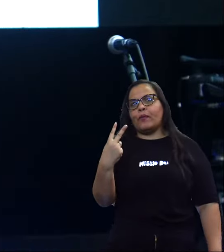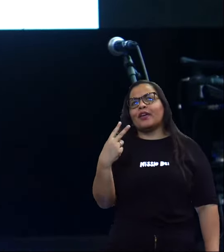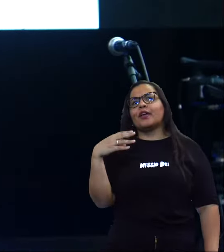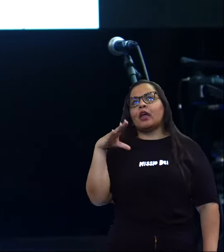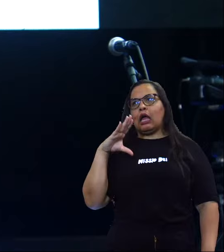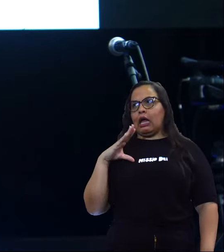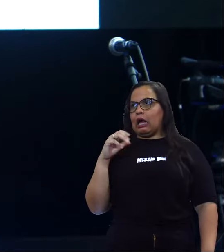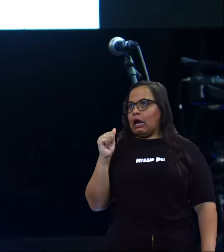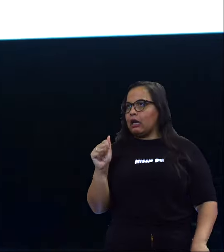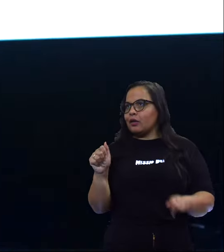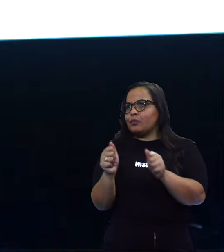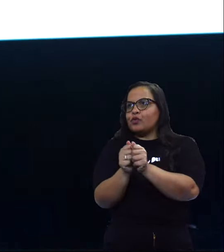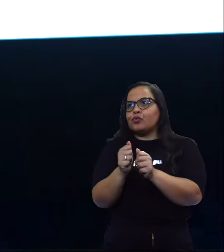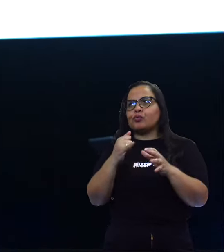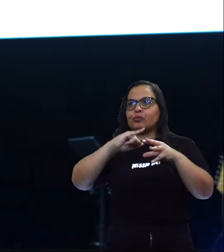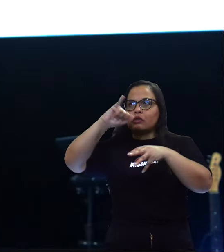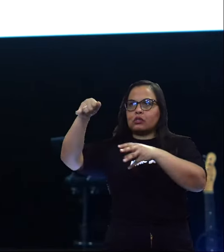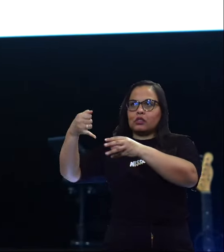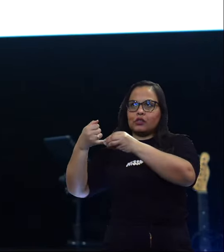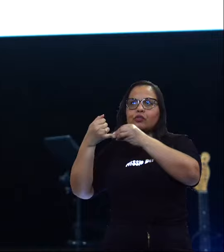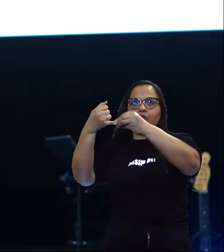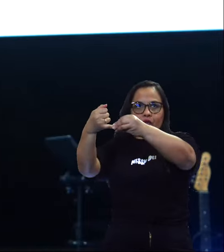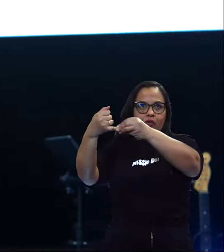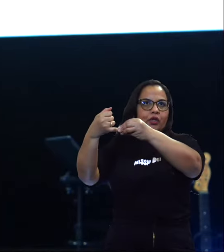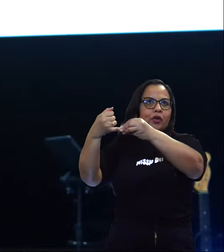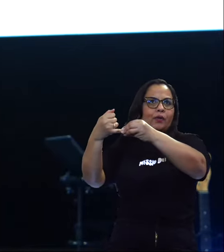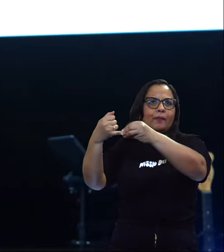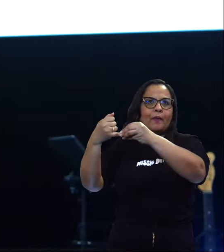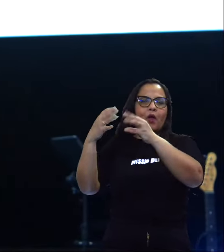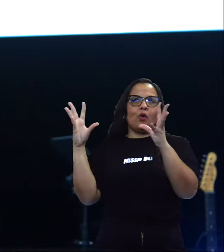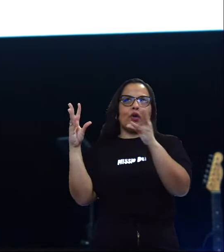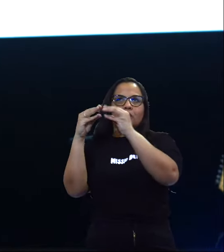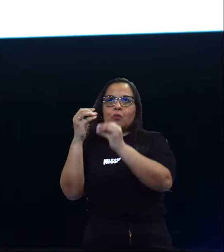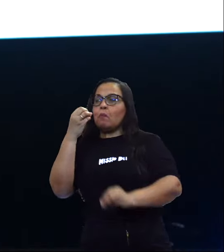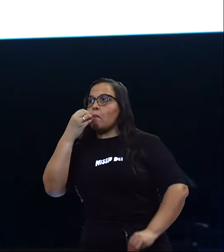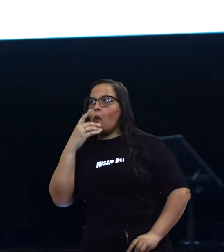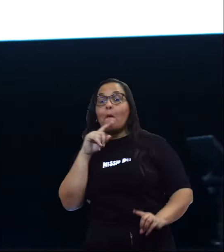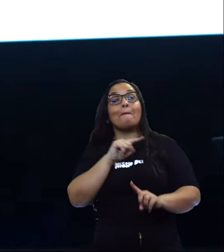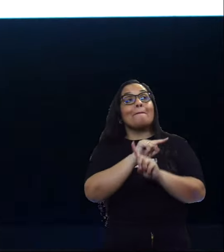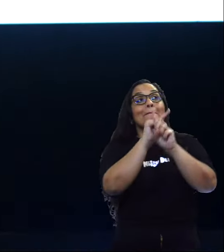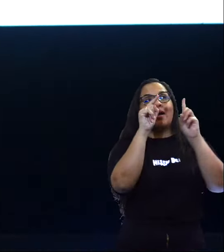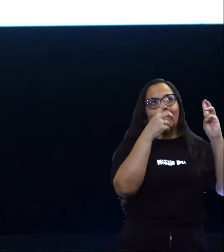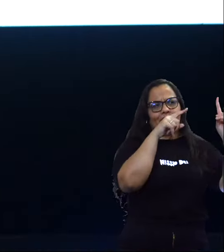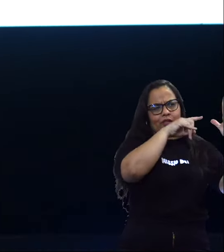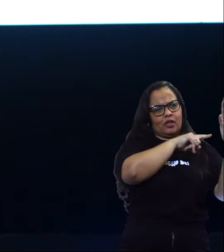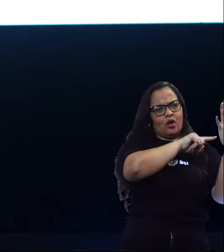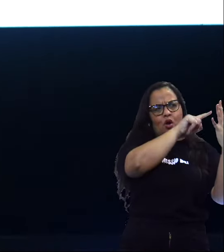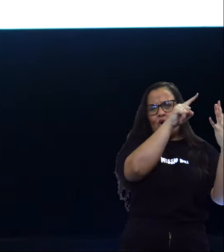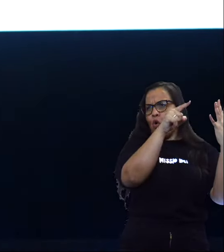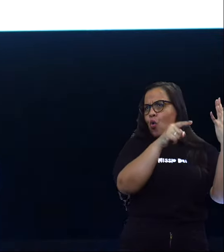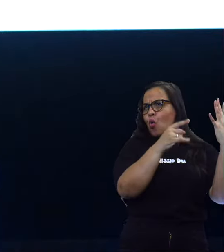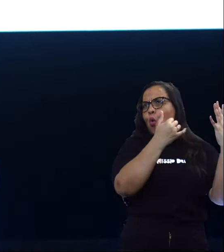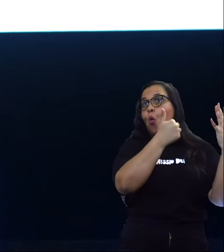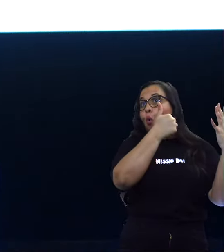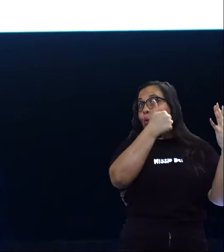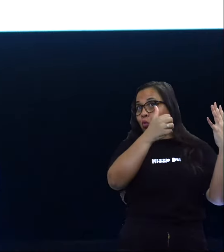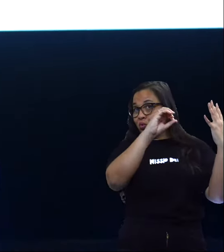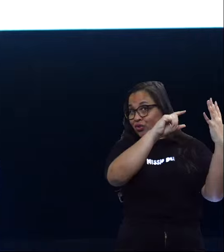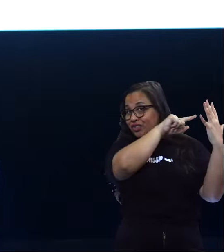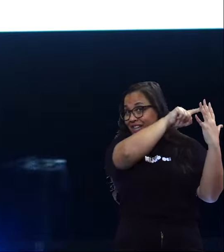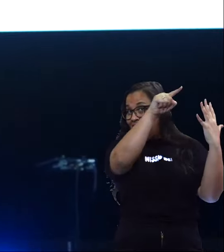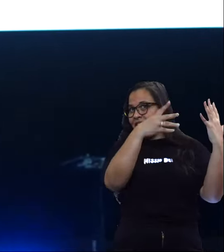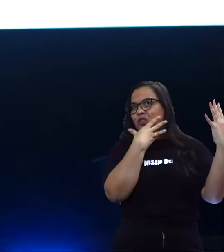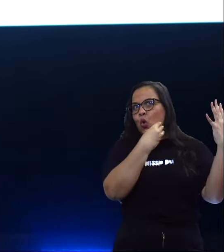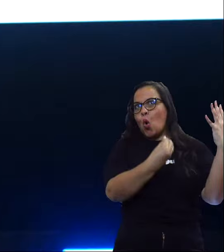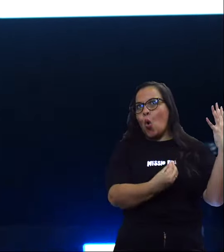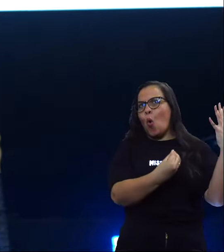leite e mel, tem cidades, mas tem também cidade fortificada. Gente, era um povo que não sabia lutar, era um povo que estava com medo, desesperado. Mas